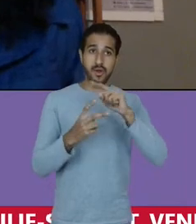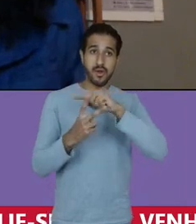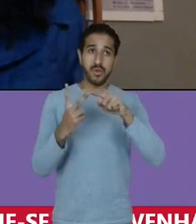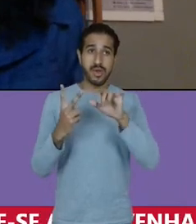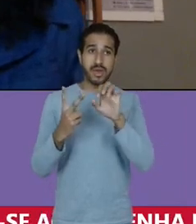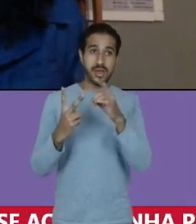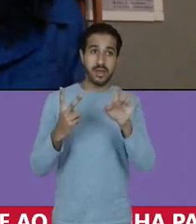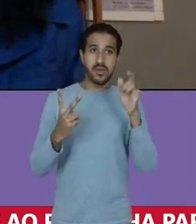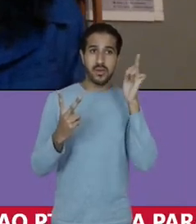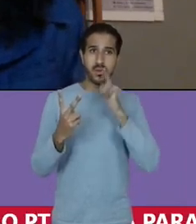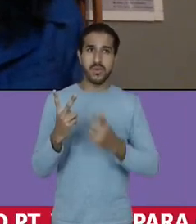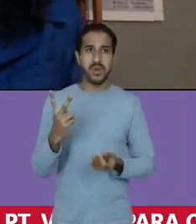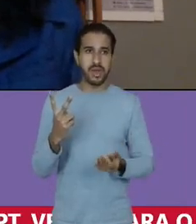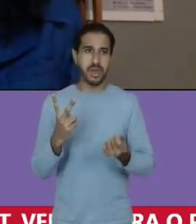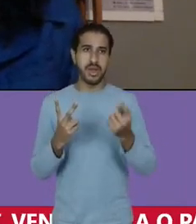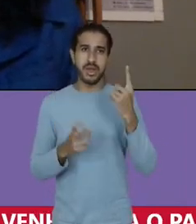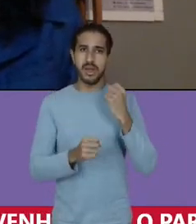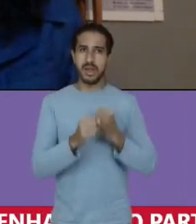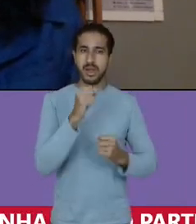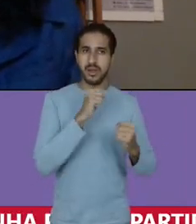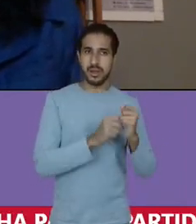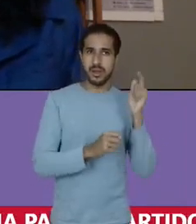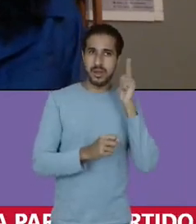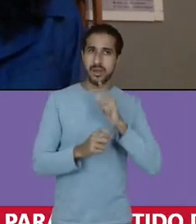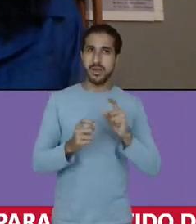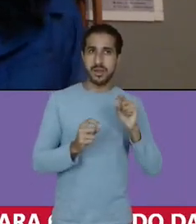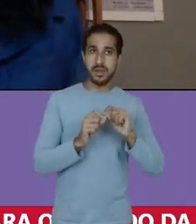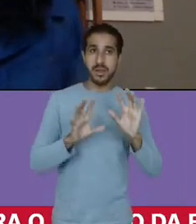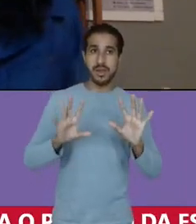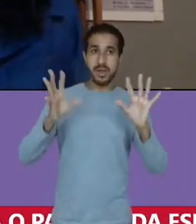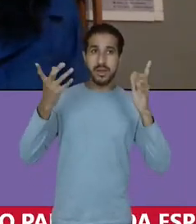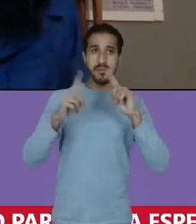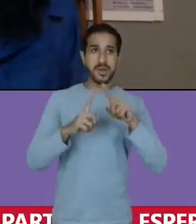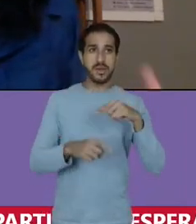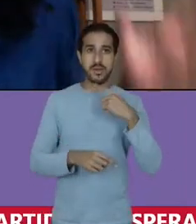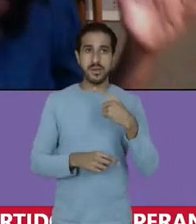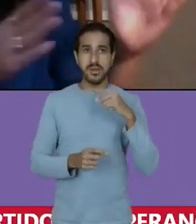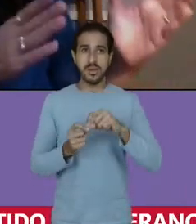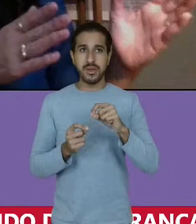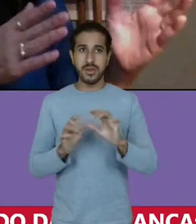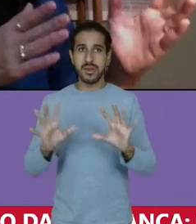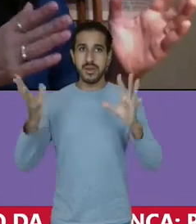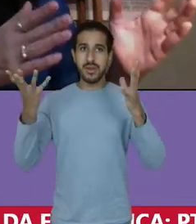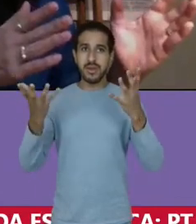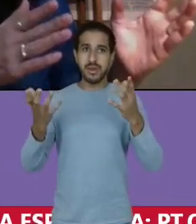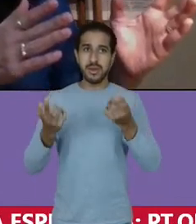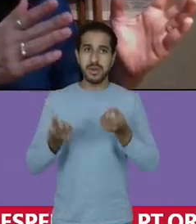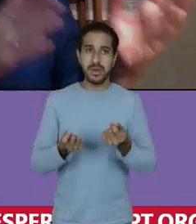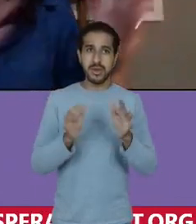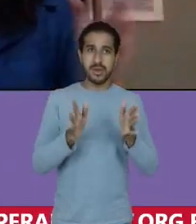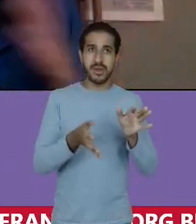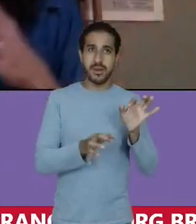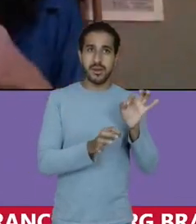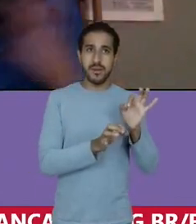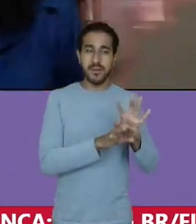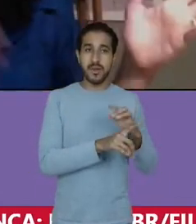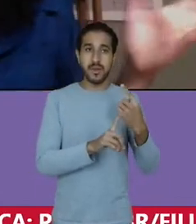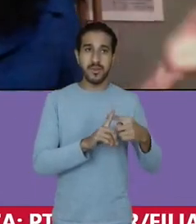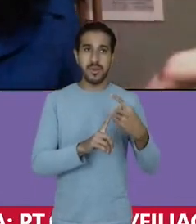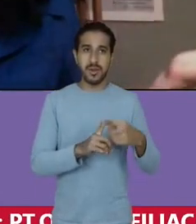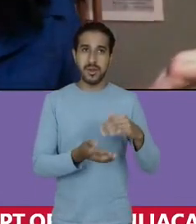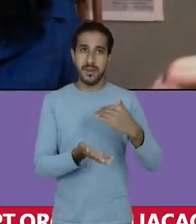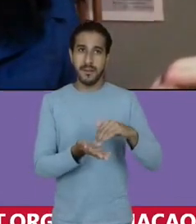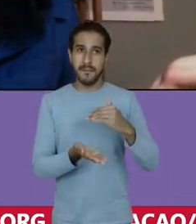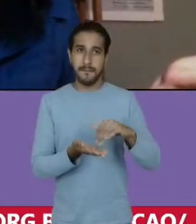eu consegui captar no ano passado para realizar esse evento e eu não consigo realizar um evento de entrar na conta, porque o Ministério,